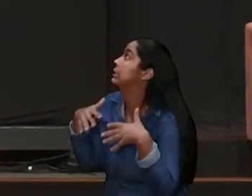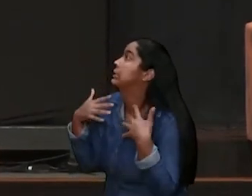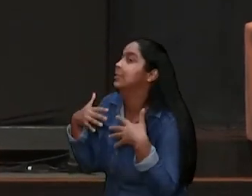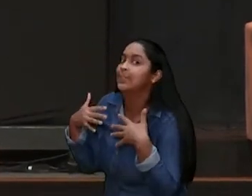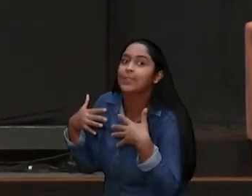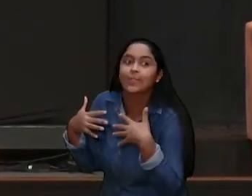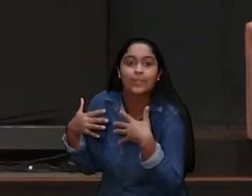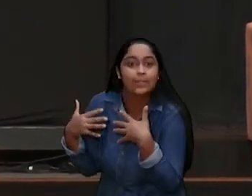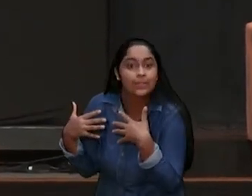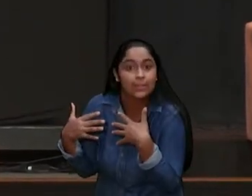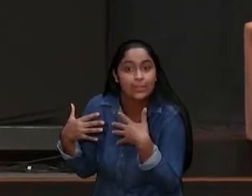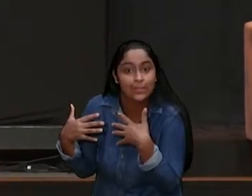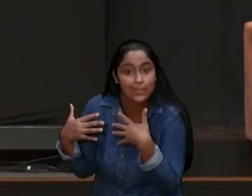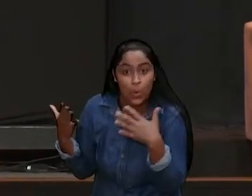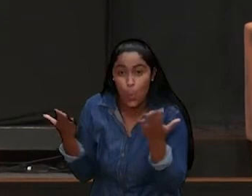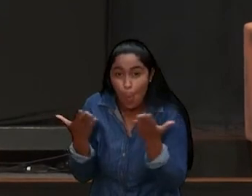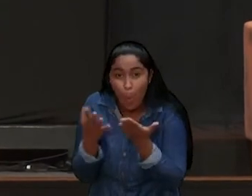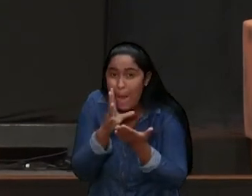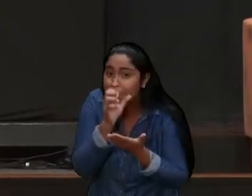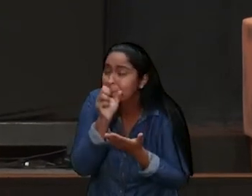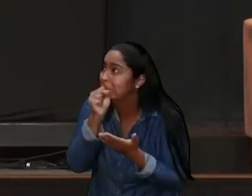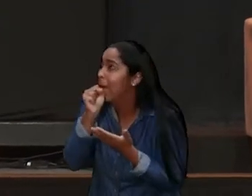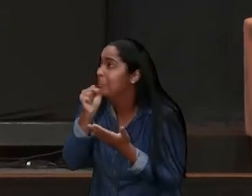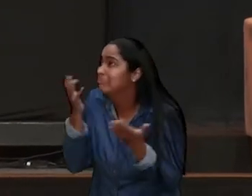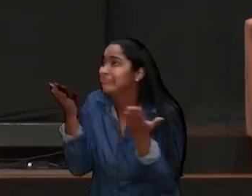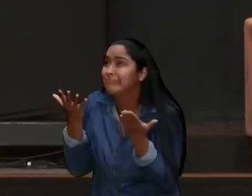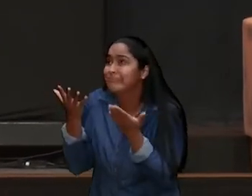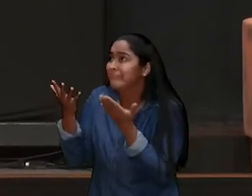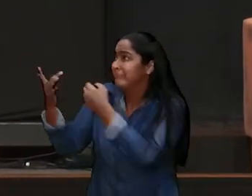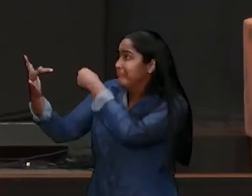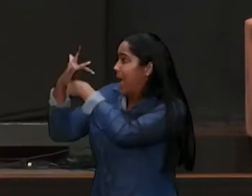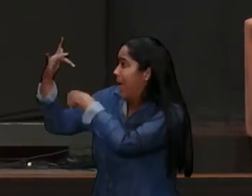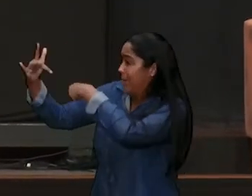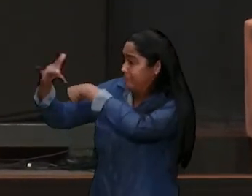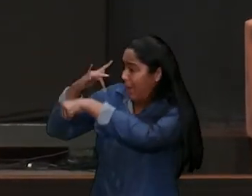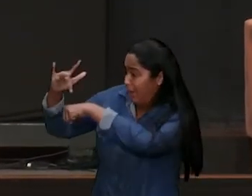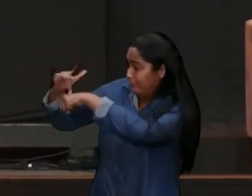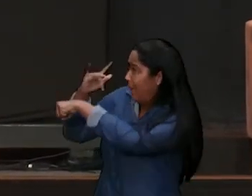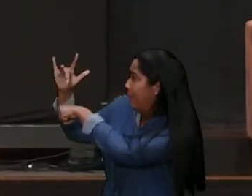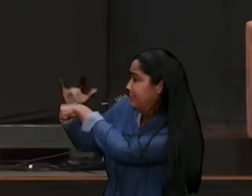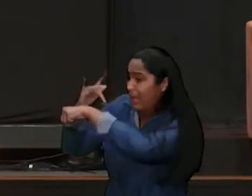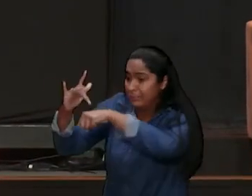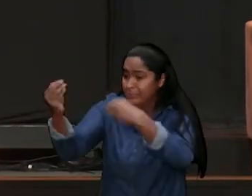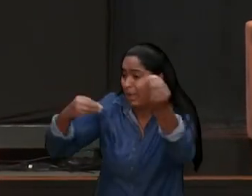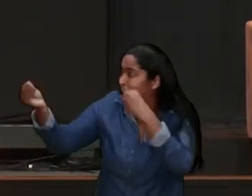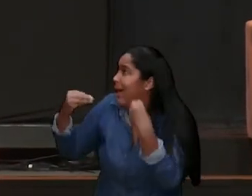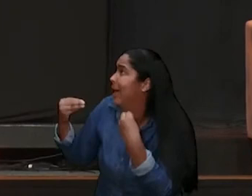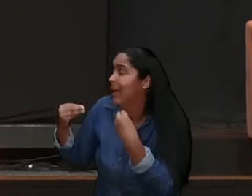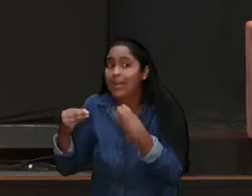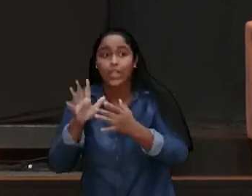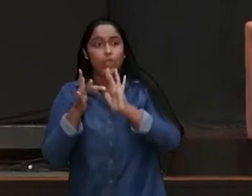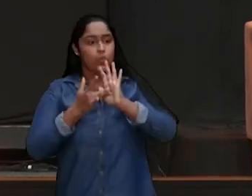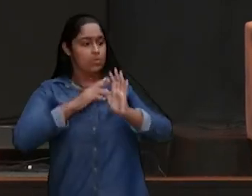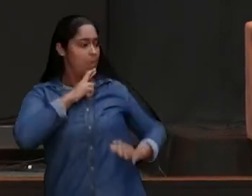eu pensei que ele não se importava comigo O que é isso se ele